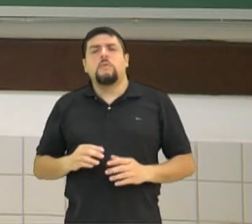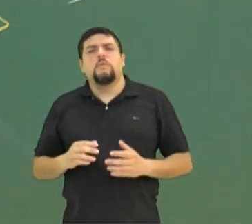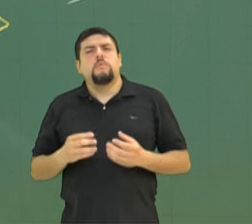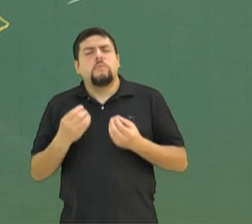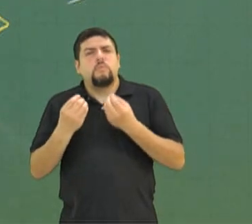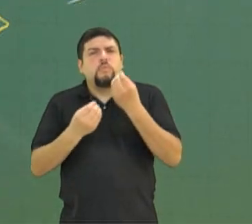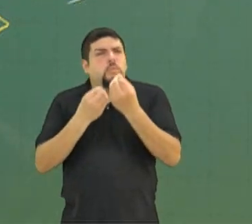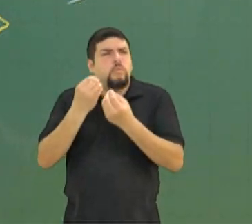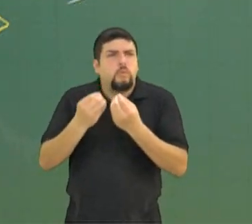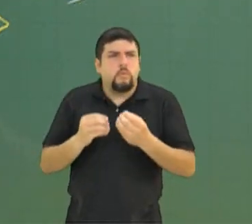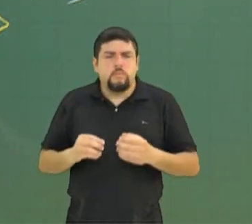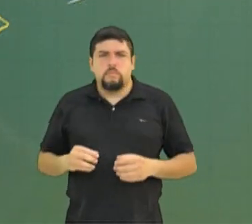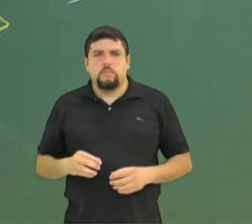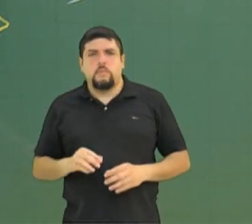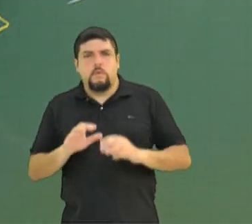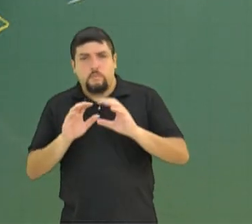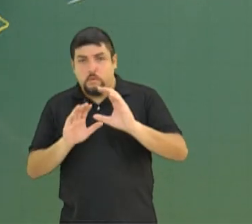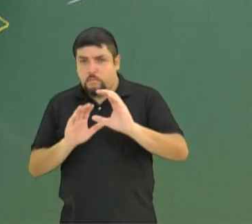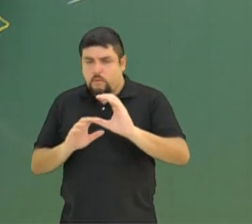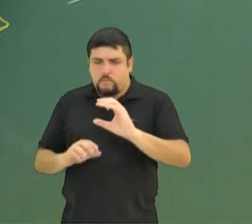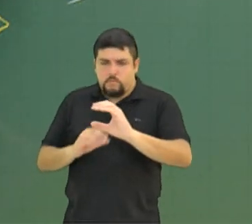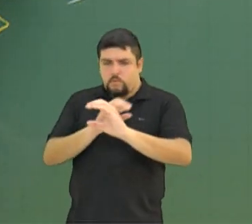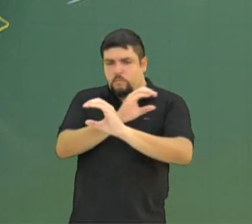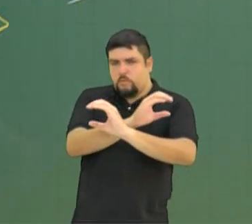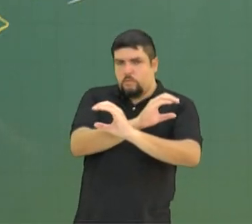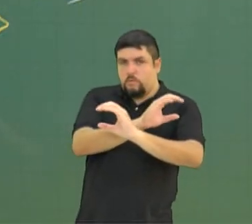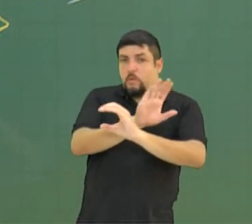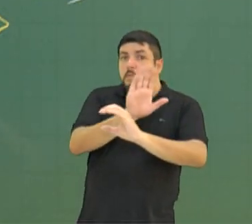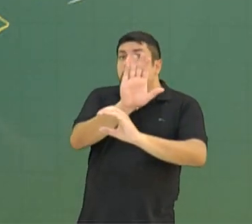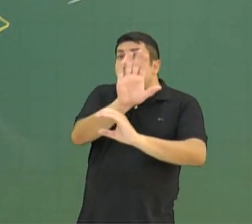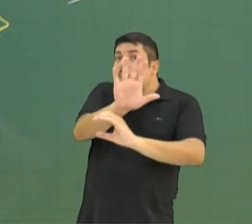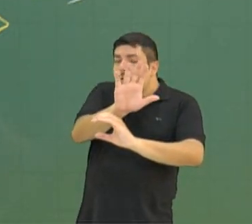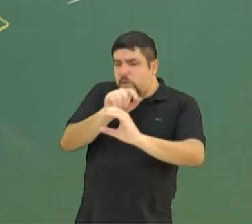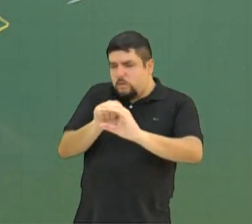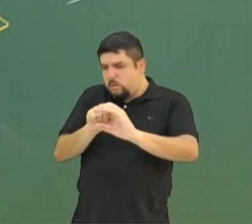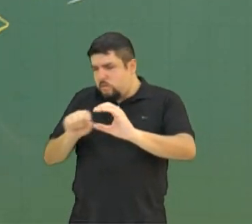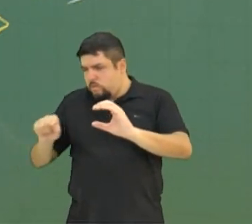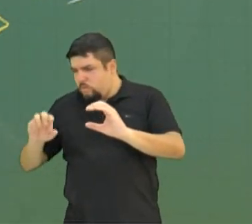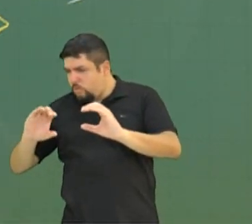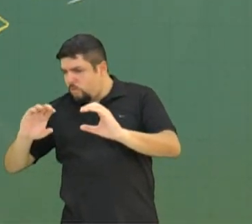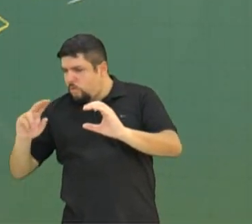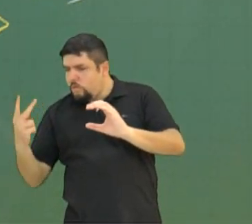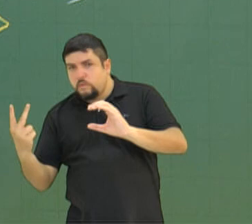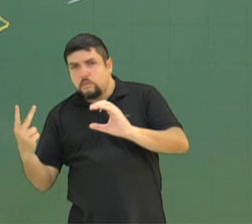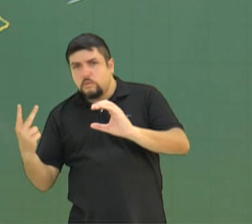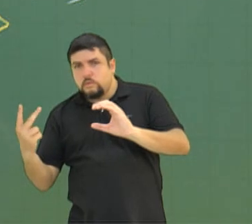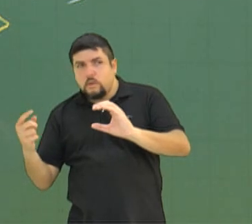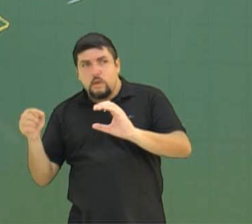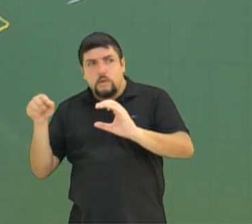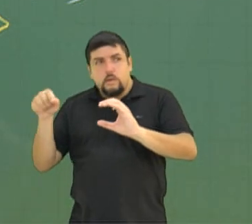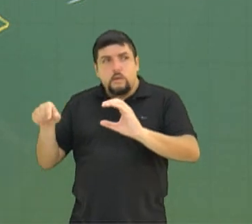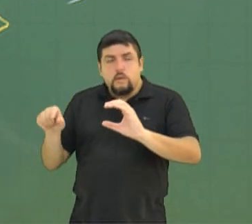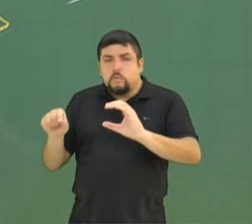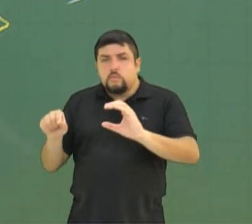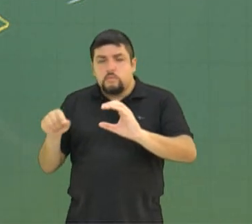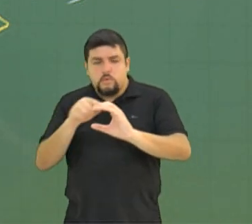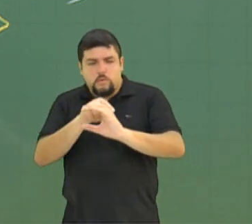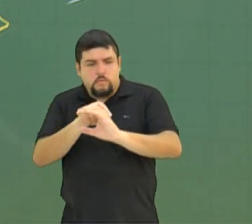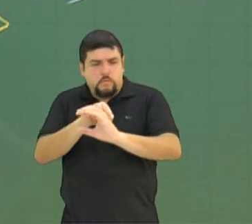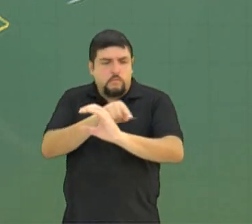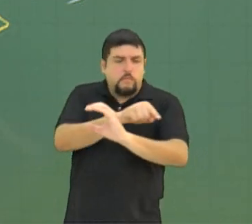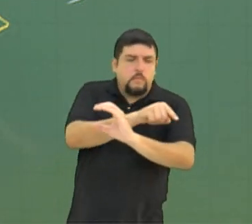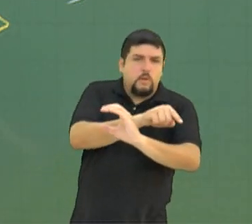amado. Isso aqui é um etil ligado a esse carbono. E para cá eu tenho